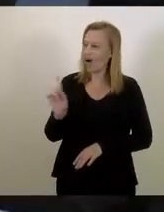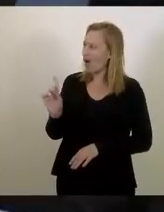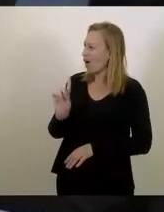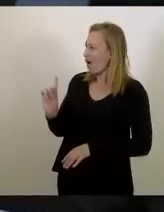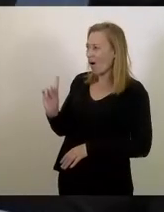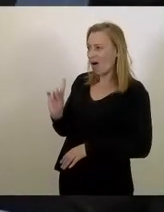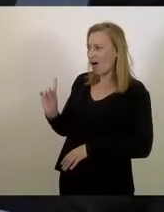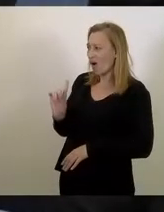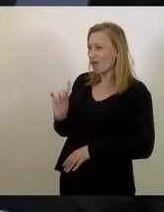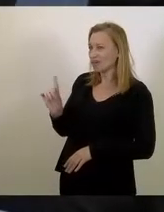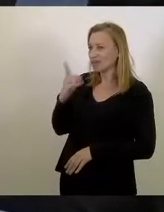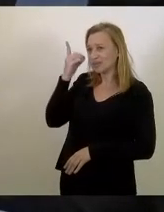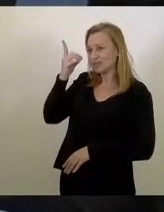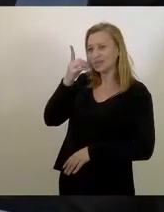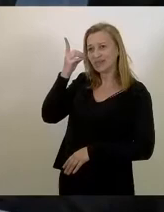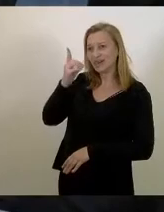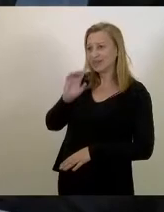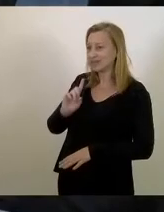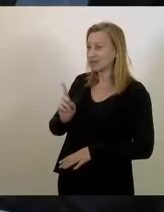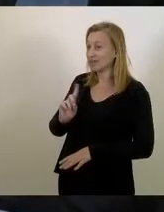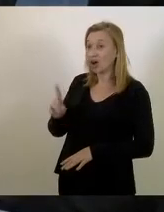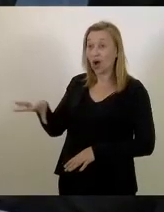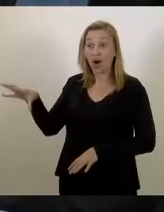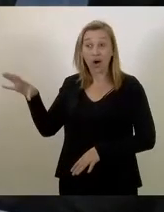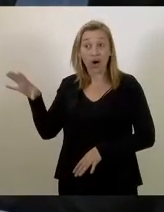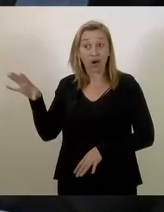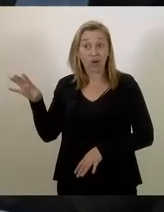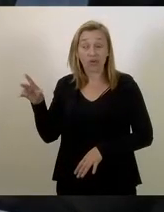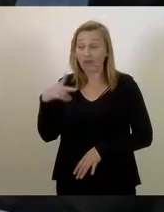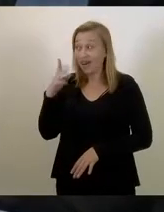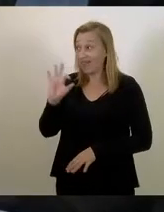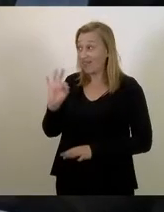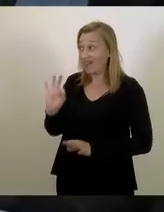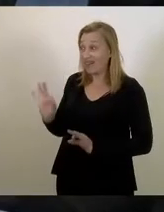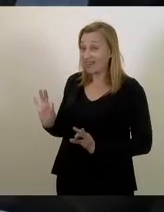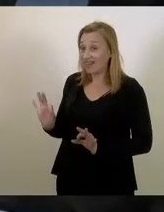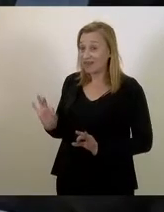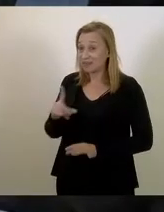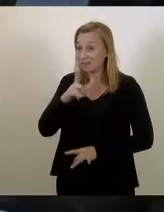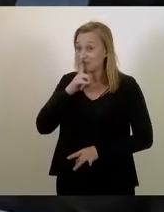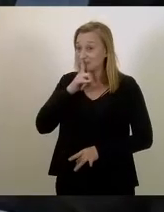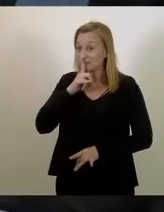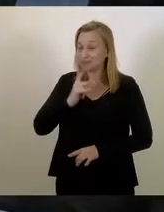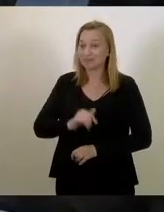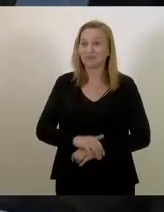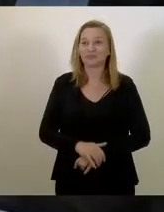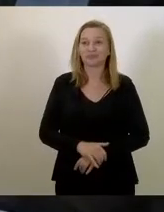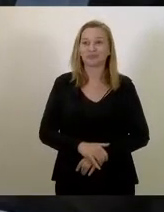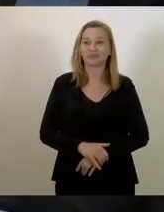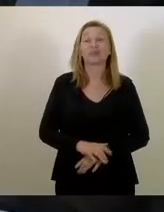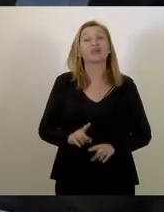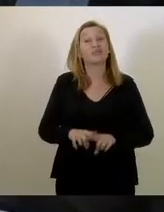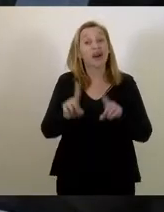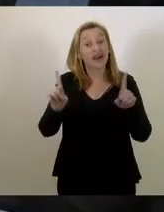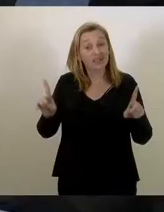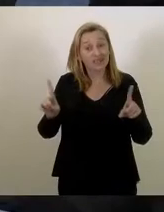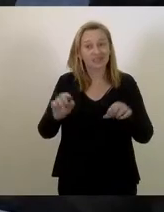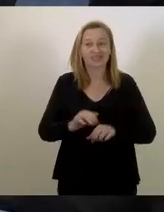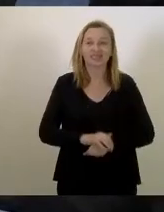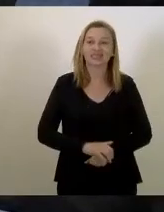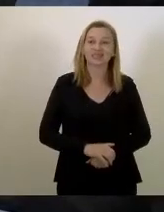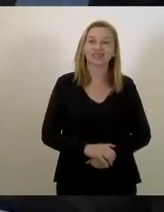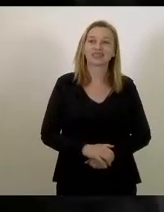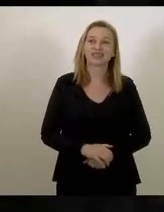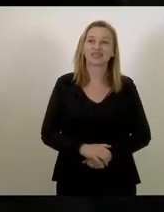deputado Eu nem ouso dizer isso nem ouso dizer mas eu disse